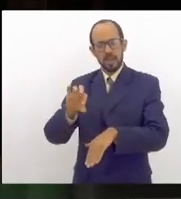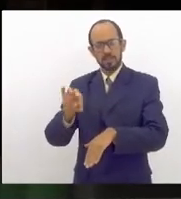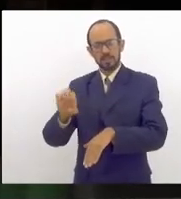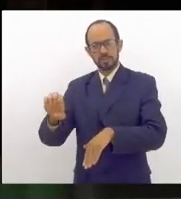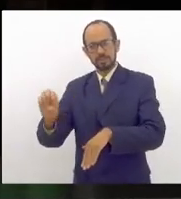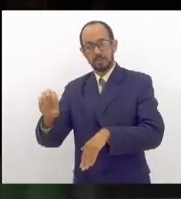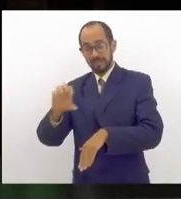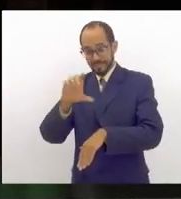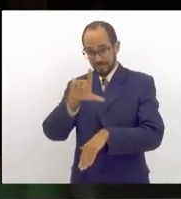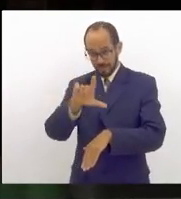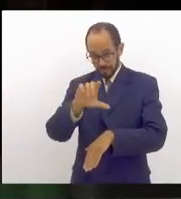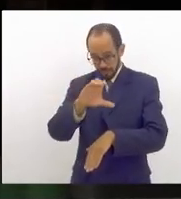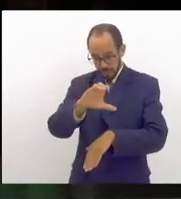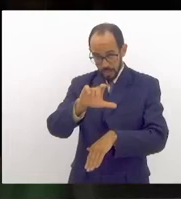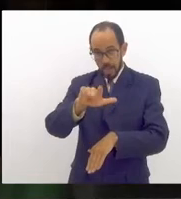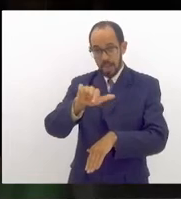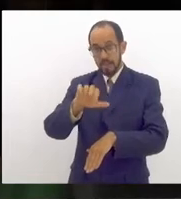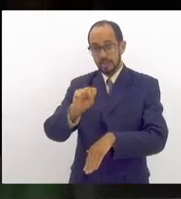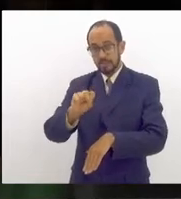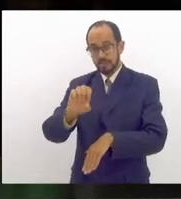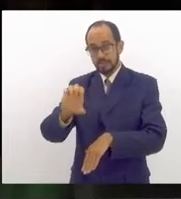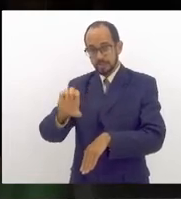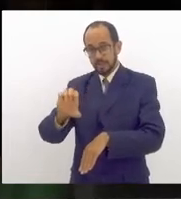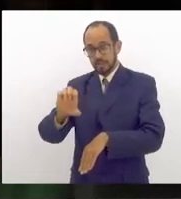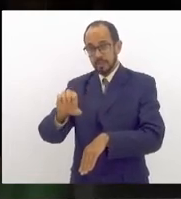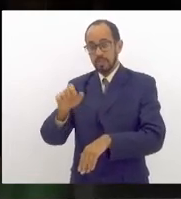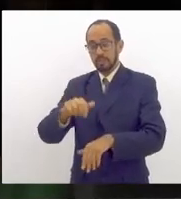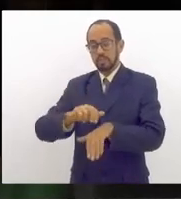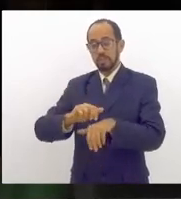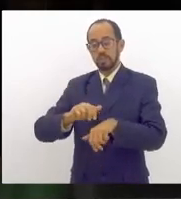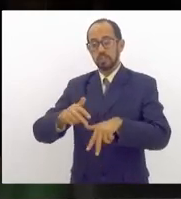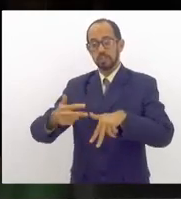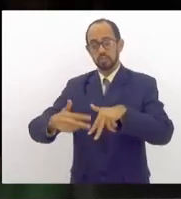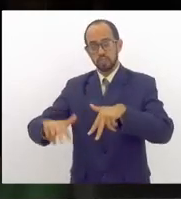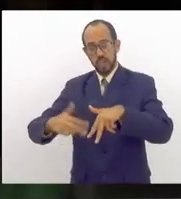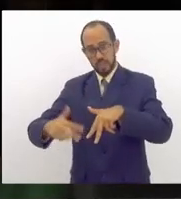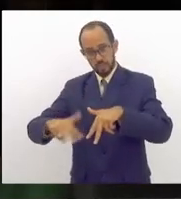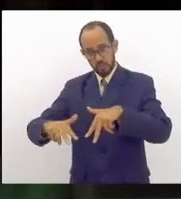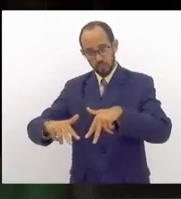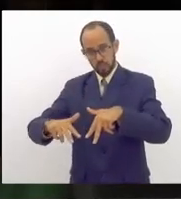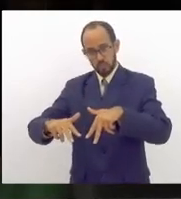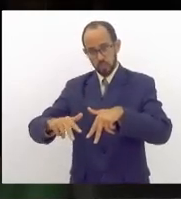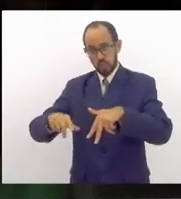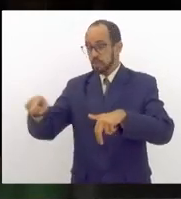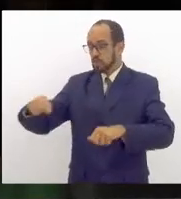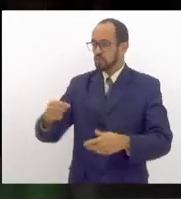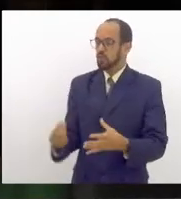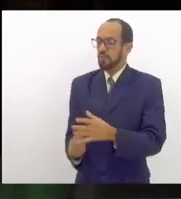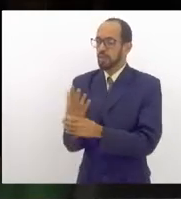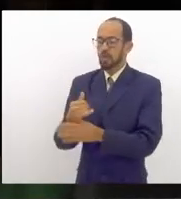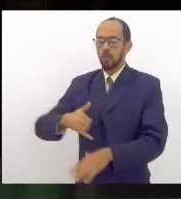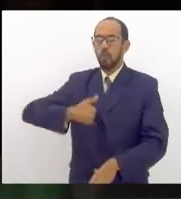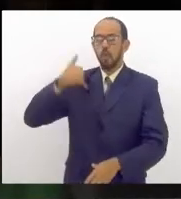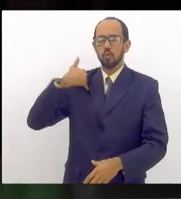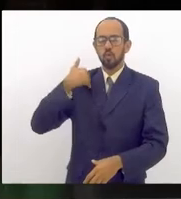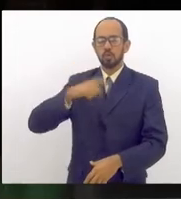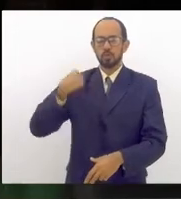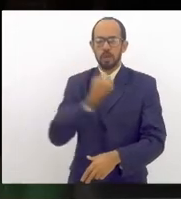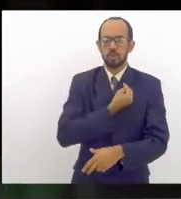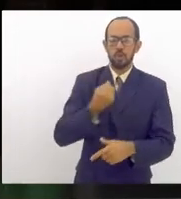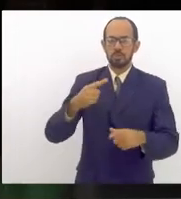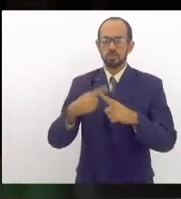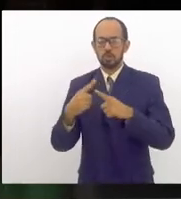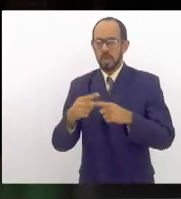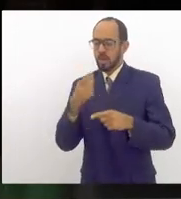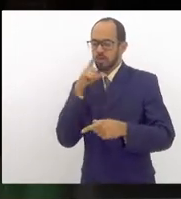pessoas essa foi uma comissão do trabalho que dá muito orgulho para o pessoal porque é uma comissão que conseguiu se aproximar dos movimentos